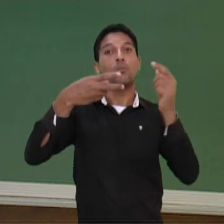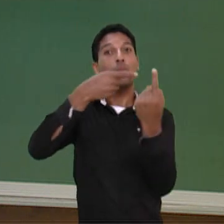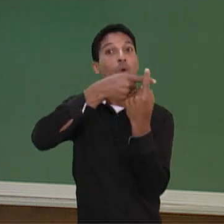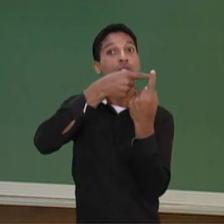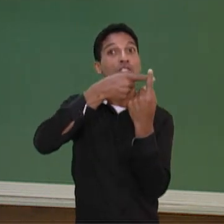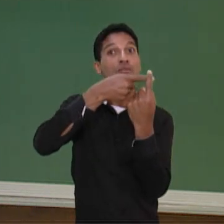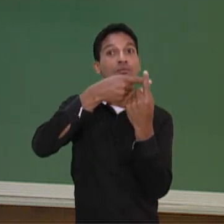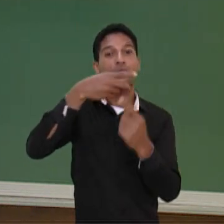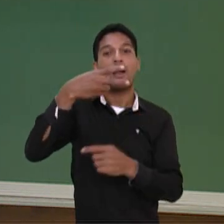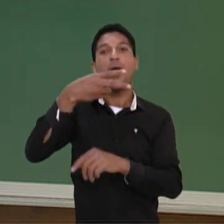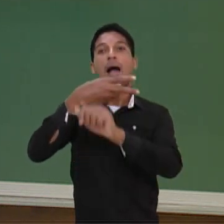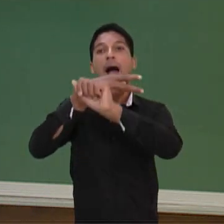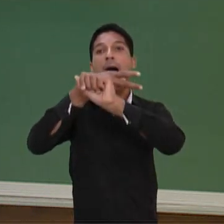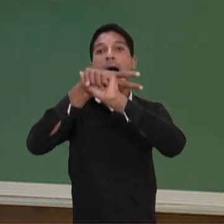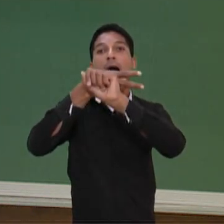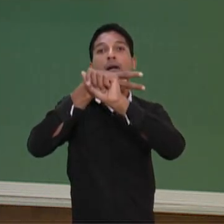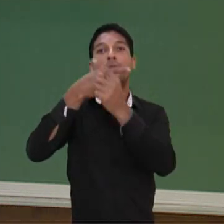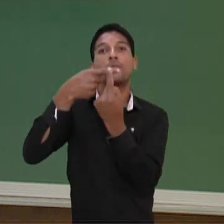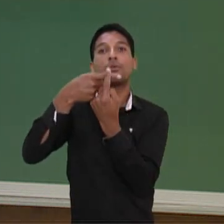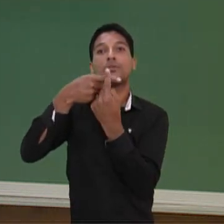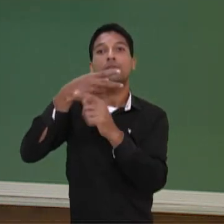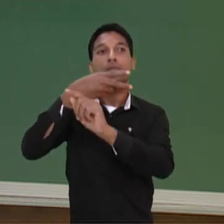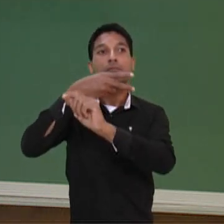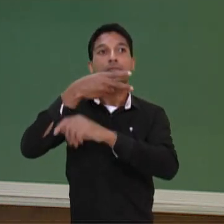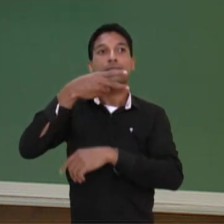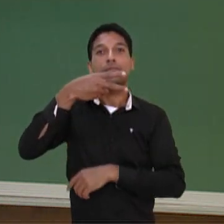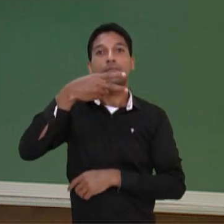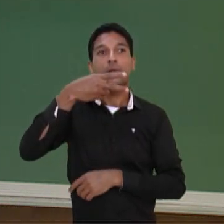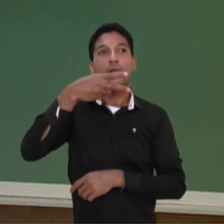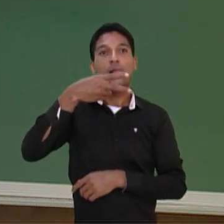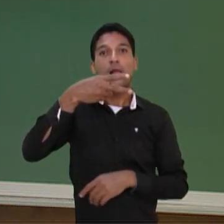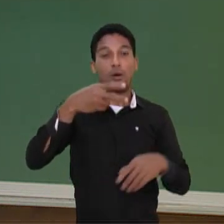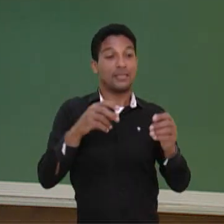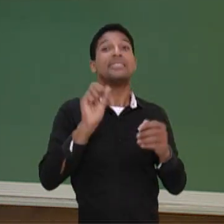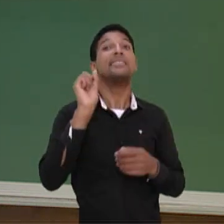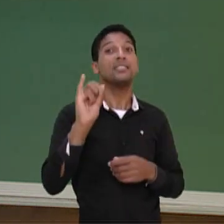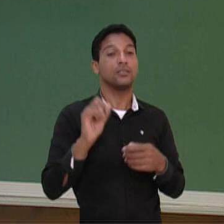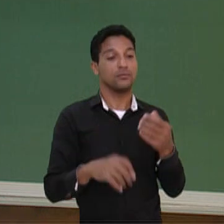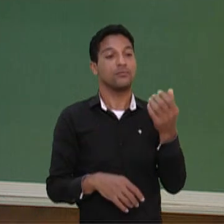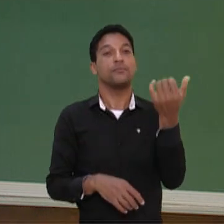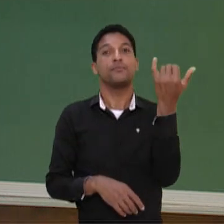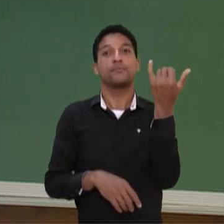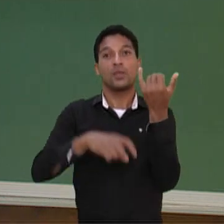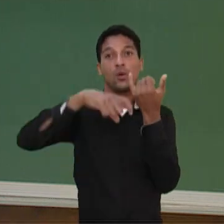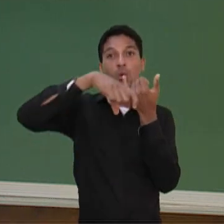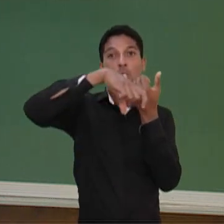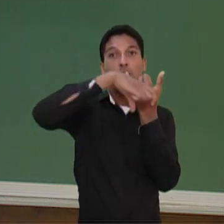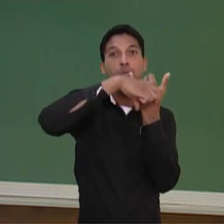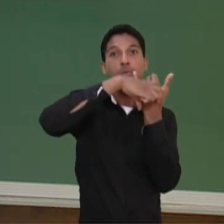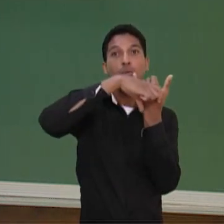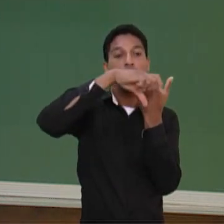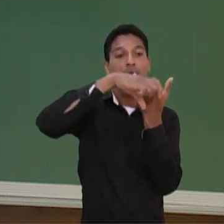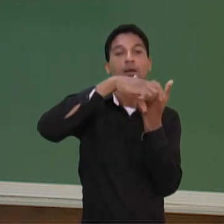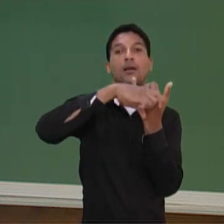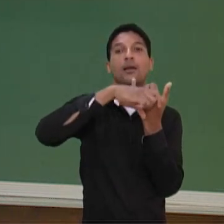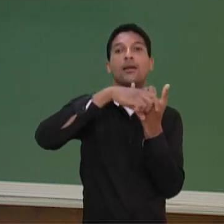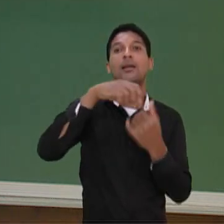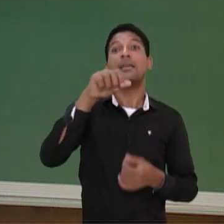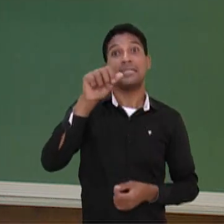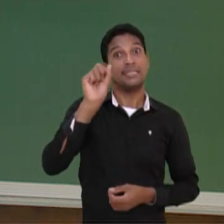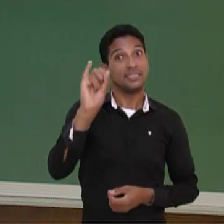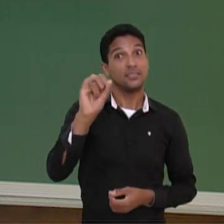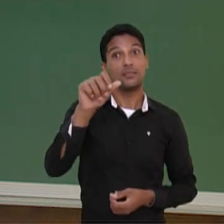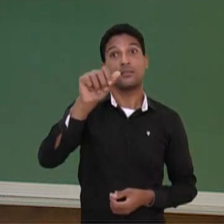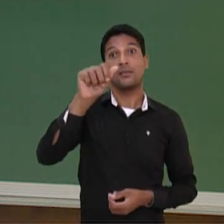positivo. Agora, quando que eu inverto o sentido da concavidade? Quando que ela fica nesse sentido aqui, ó? Quando o meu A é menor que zero, a parábola